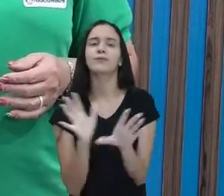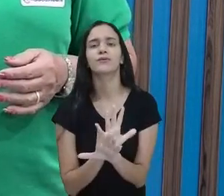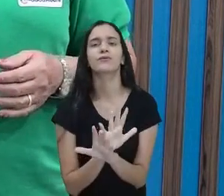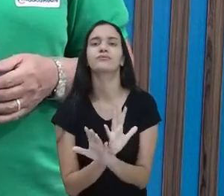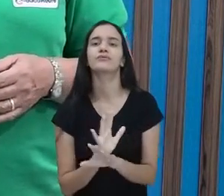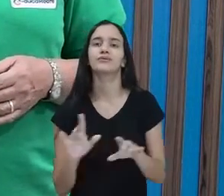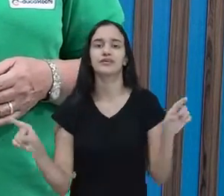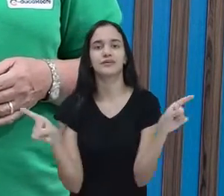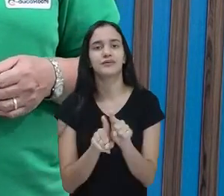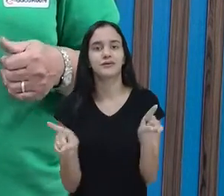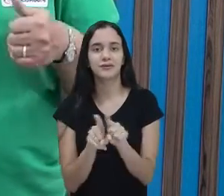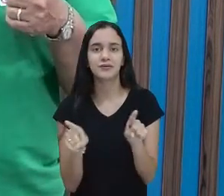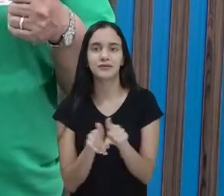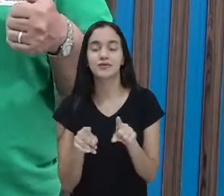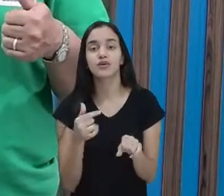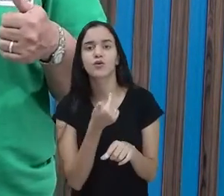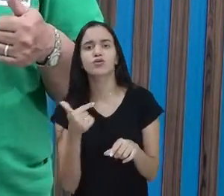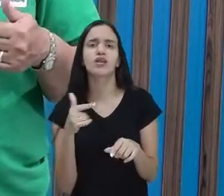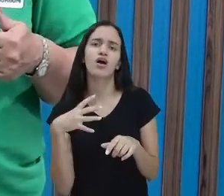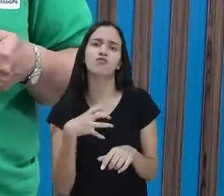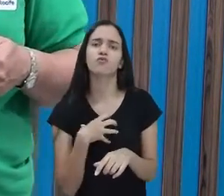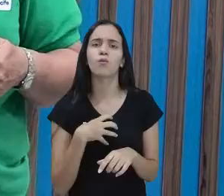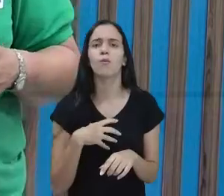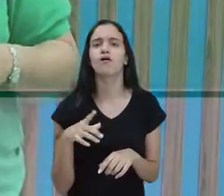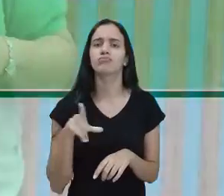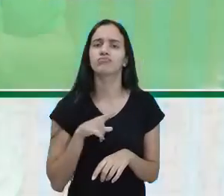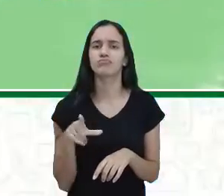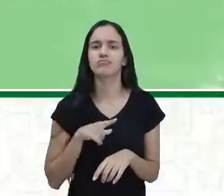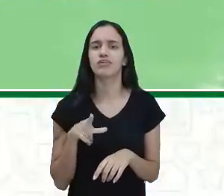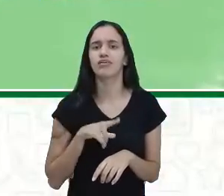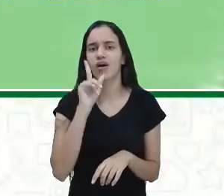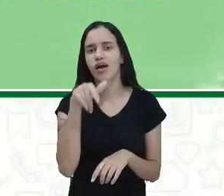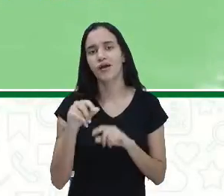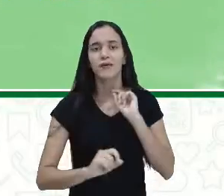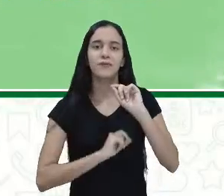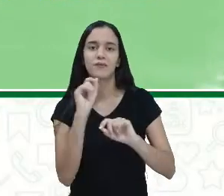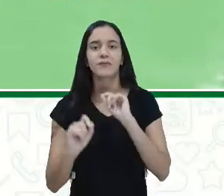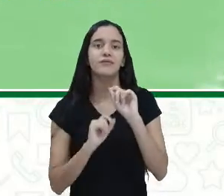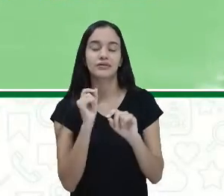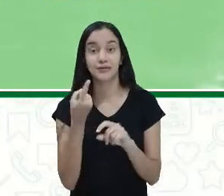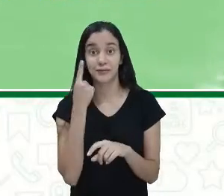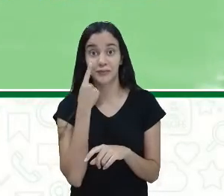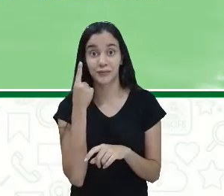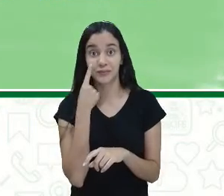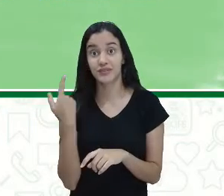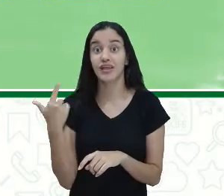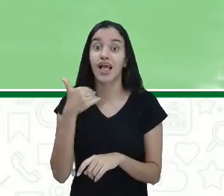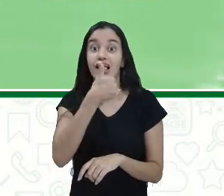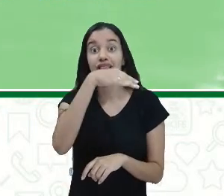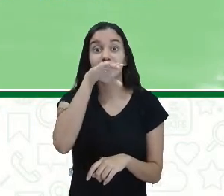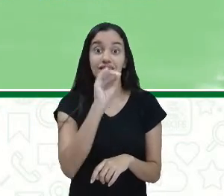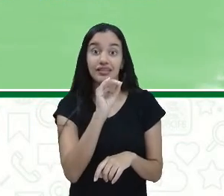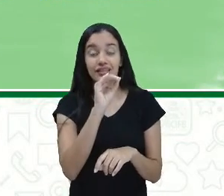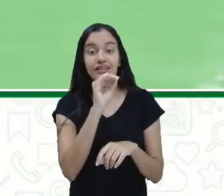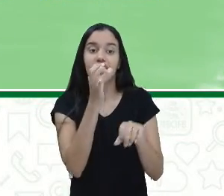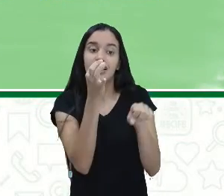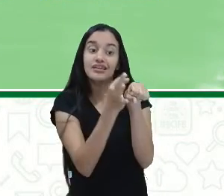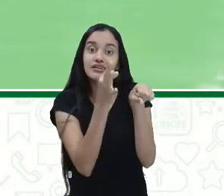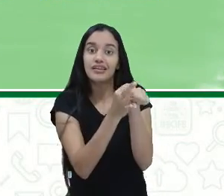E também, outra forma que eu tenho é de, olha aí, 10